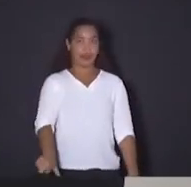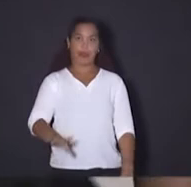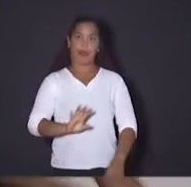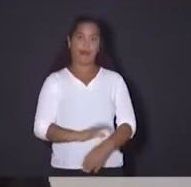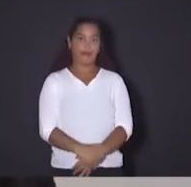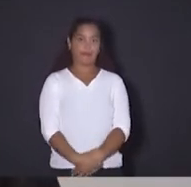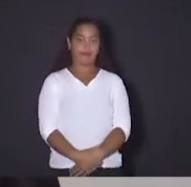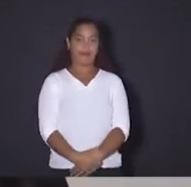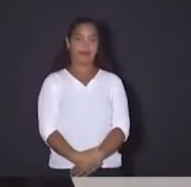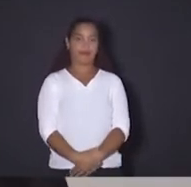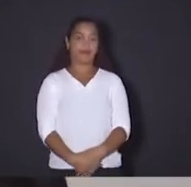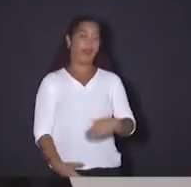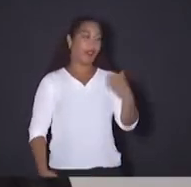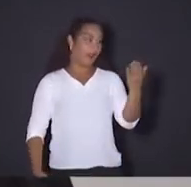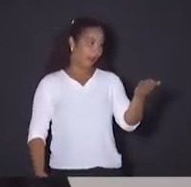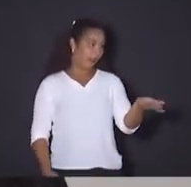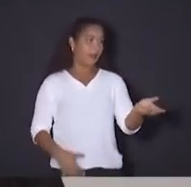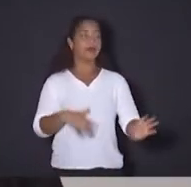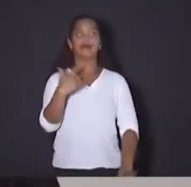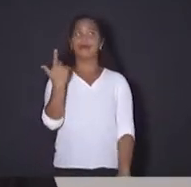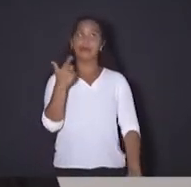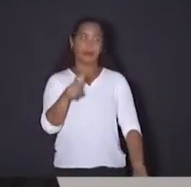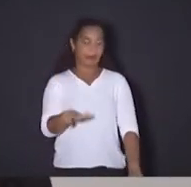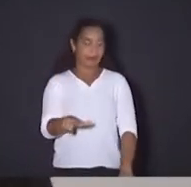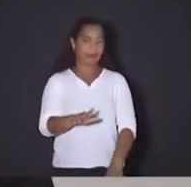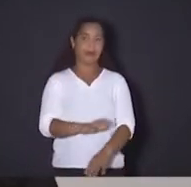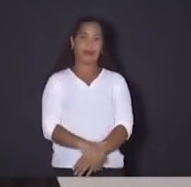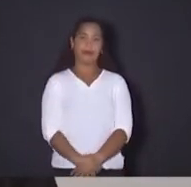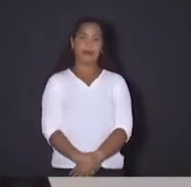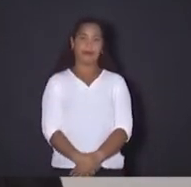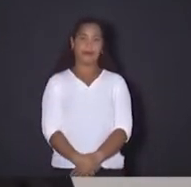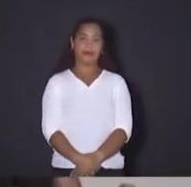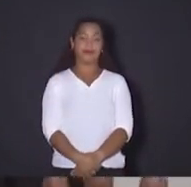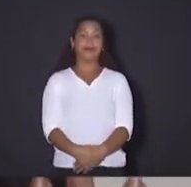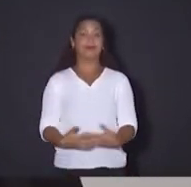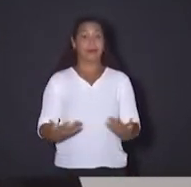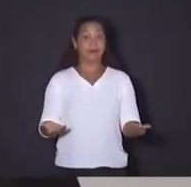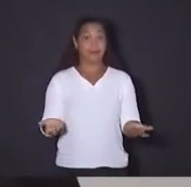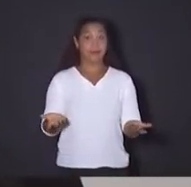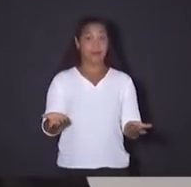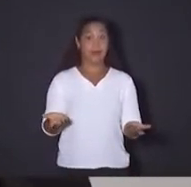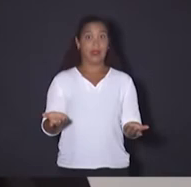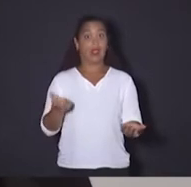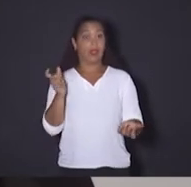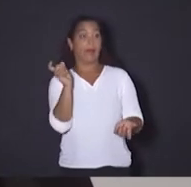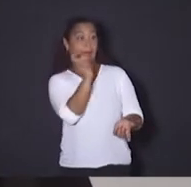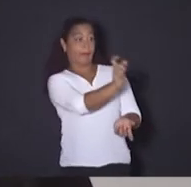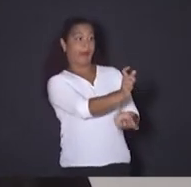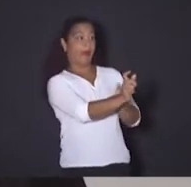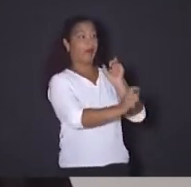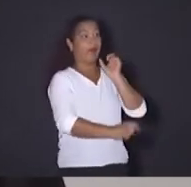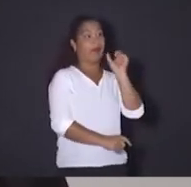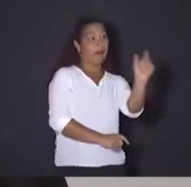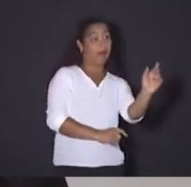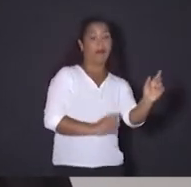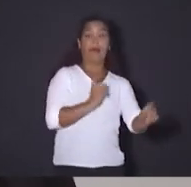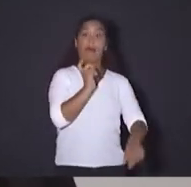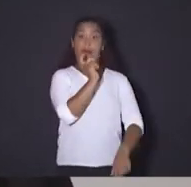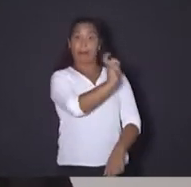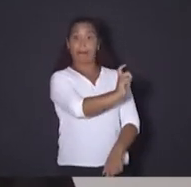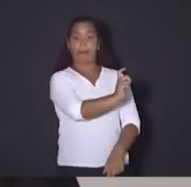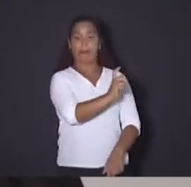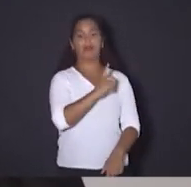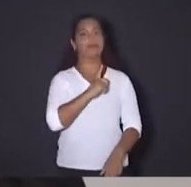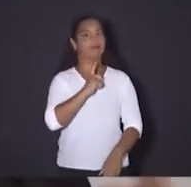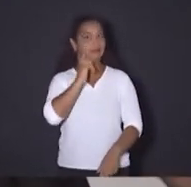é ver esse pessoal sectário ou algo só foi um dos títulos mais doces né gente a gente sabe que